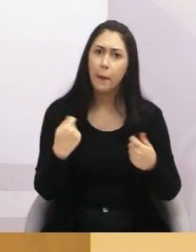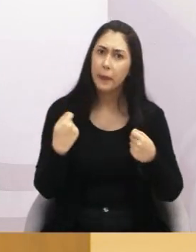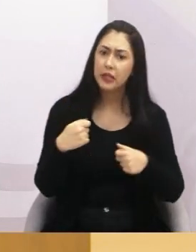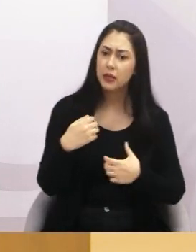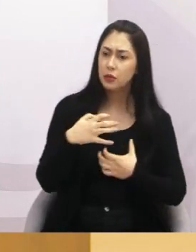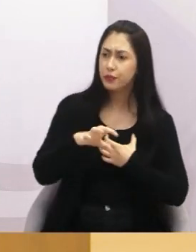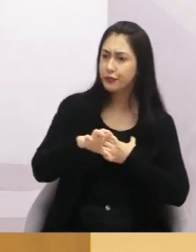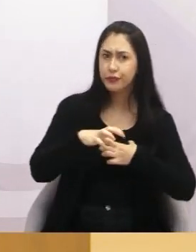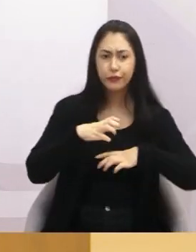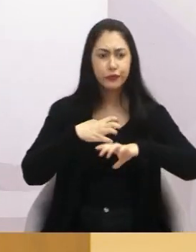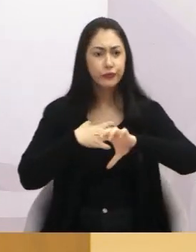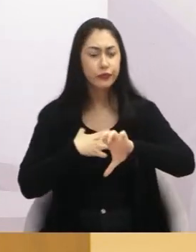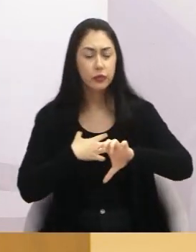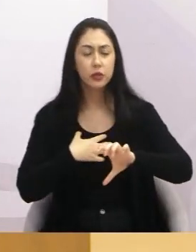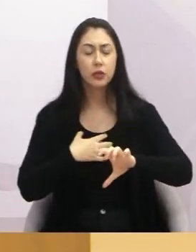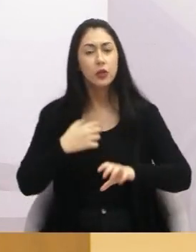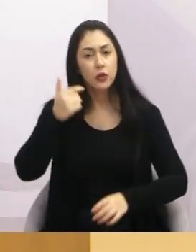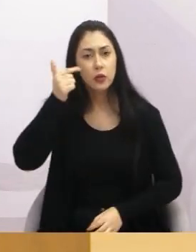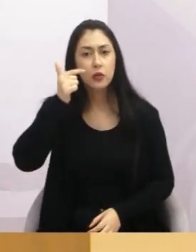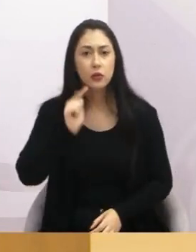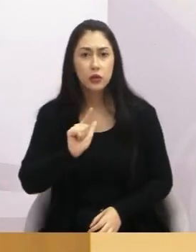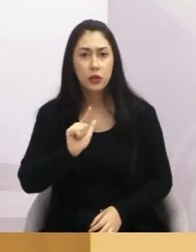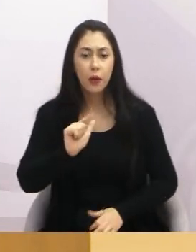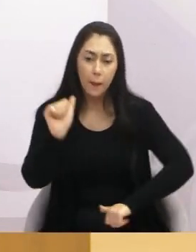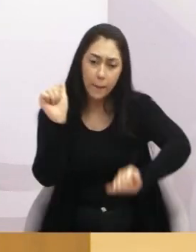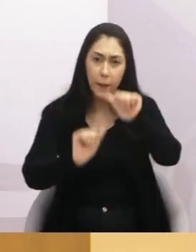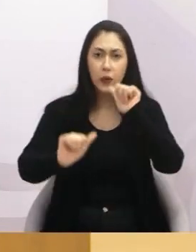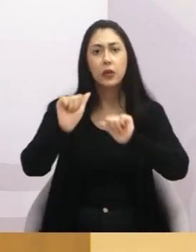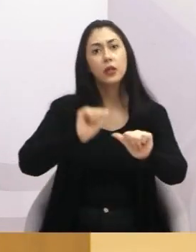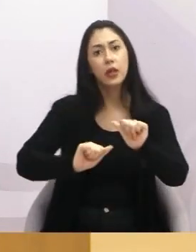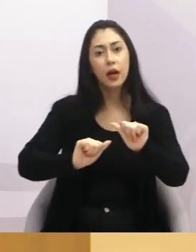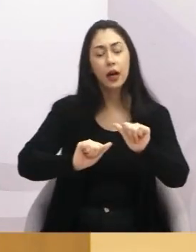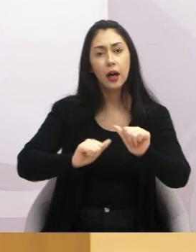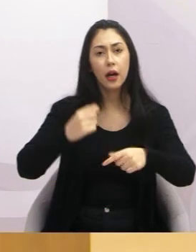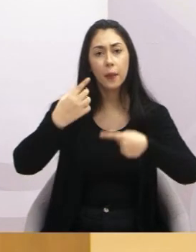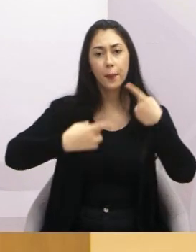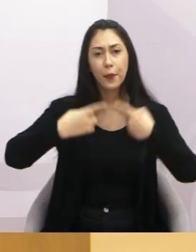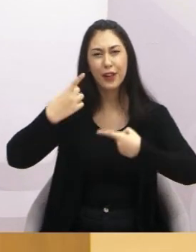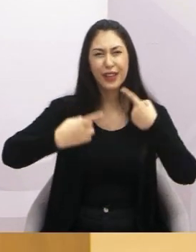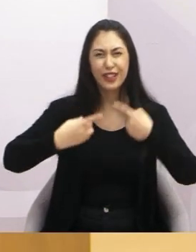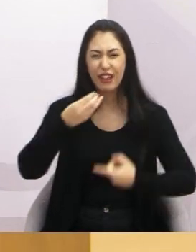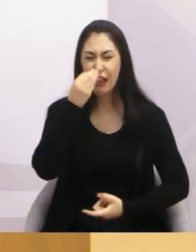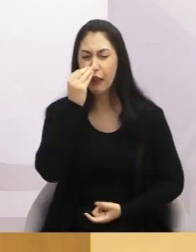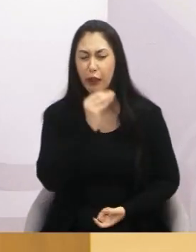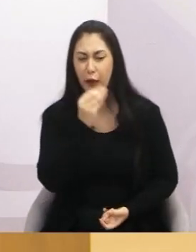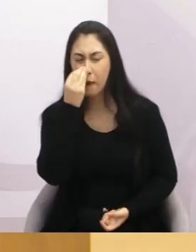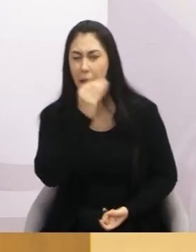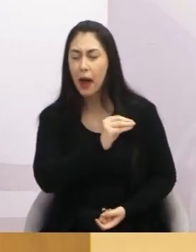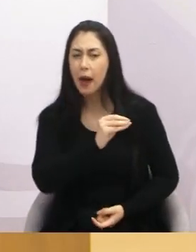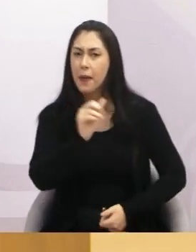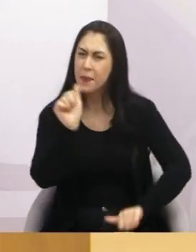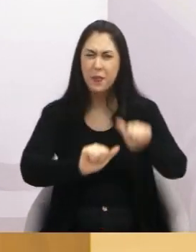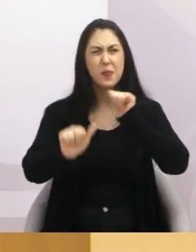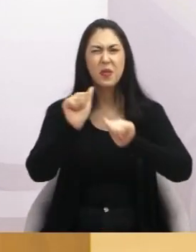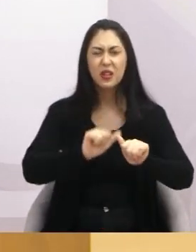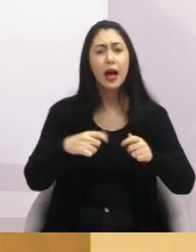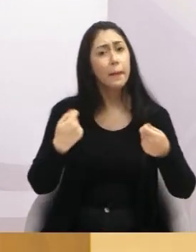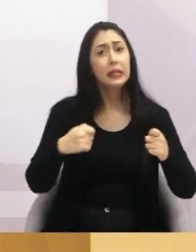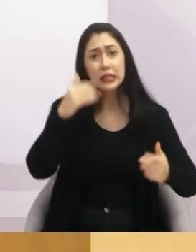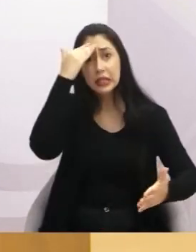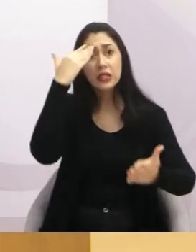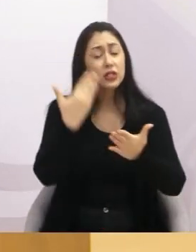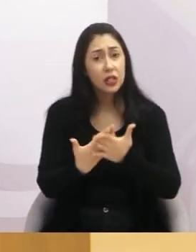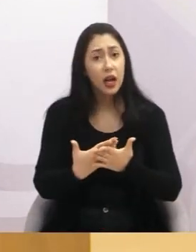humanidade, para que possam reverter essa política negacionista, essa política de não acreditar